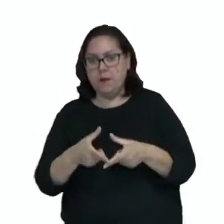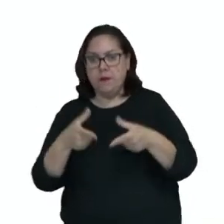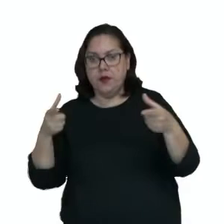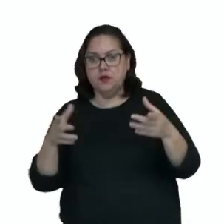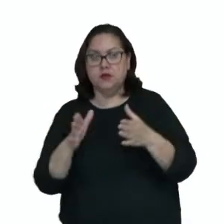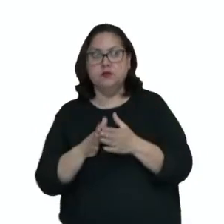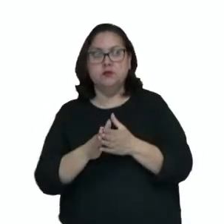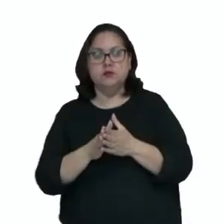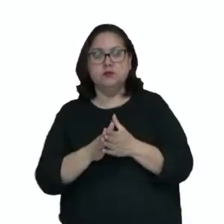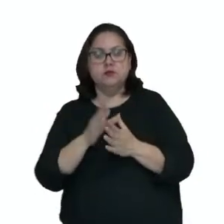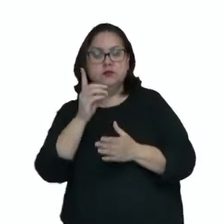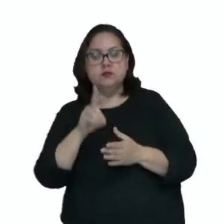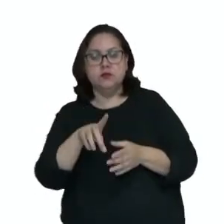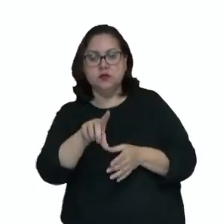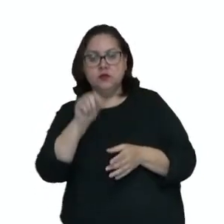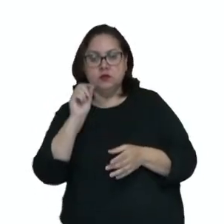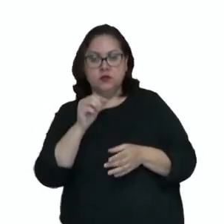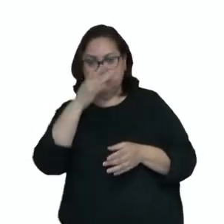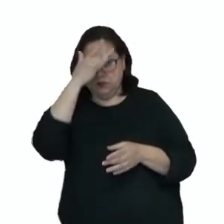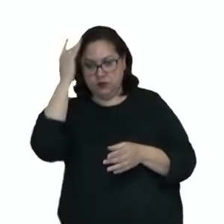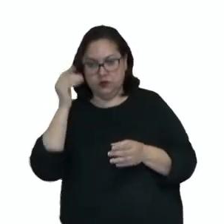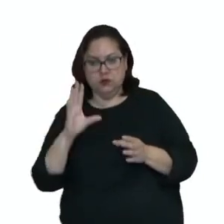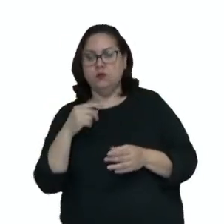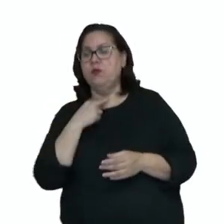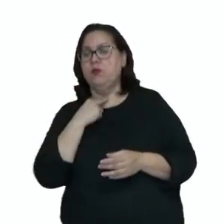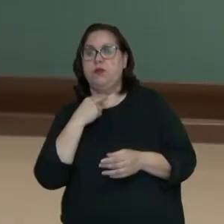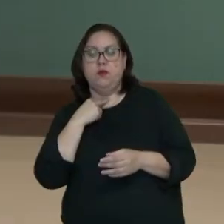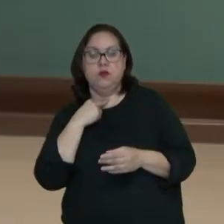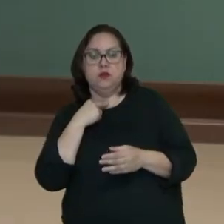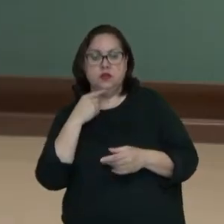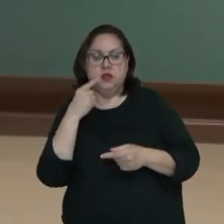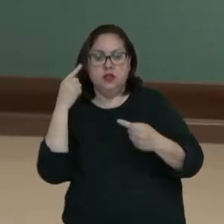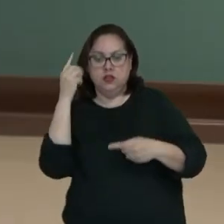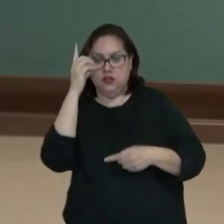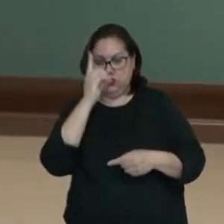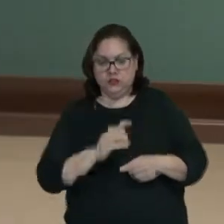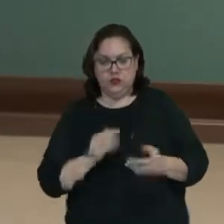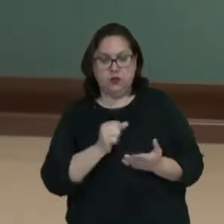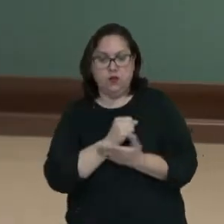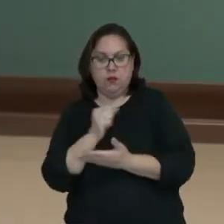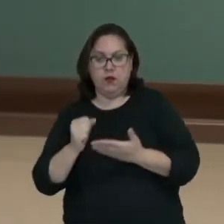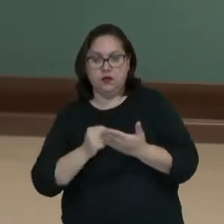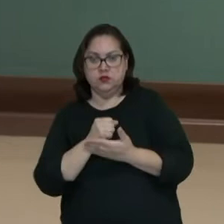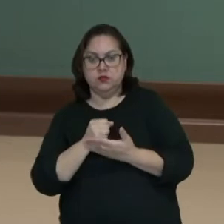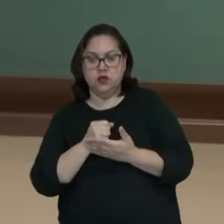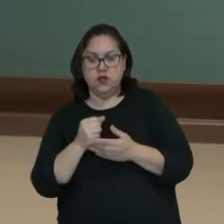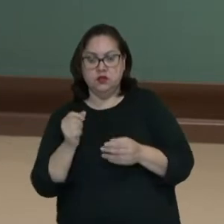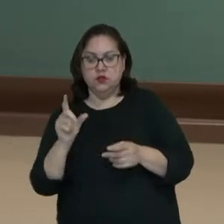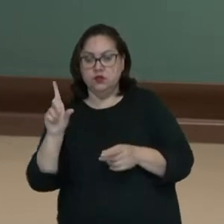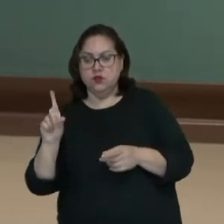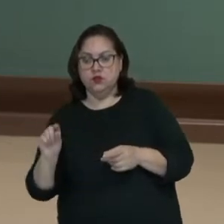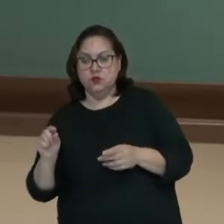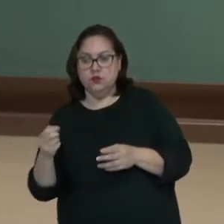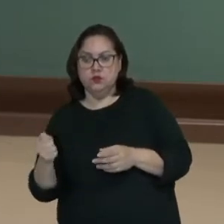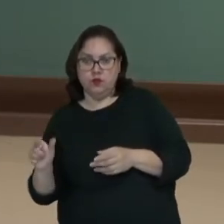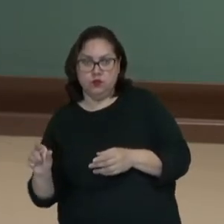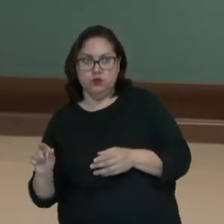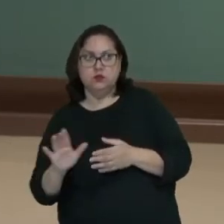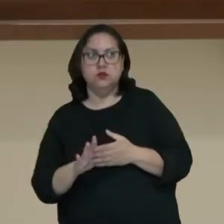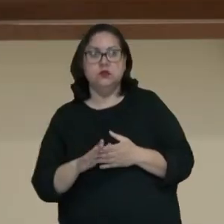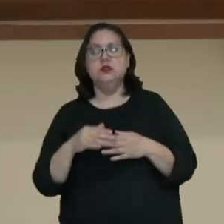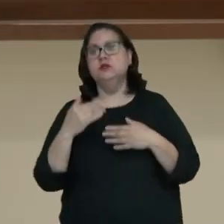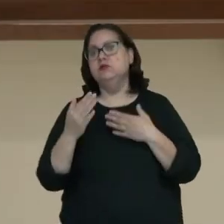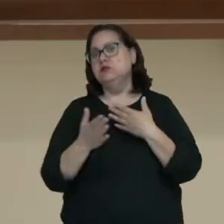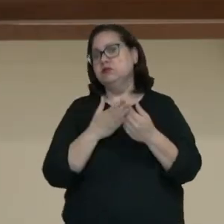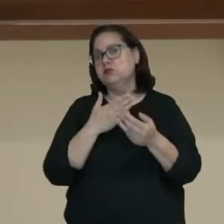As decisões tomadas pela maioria não podem ameaçar os direitos básicos da minoria, né? Então, assim,